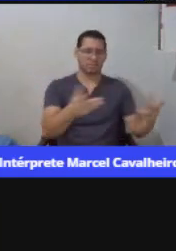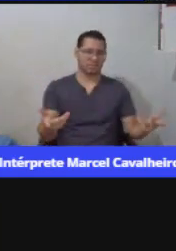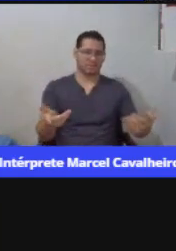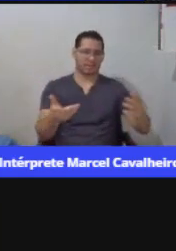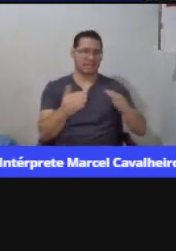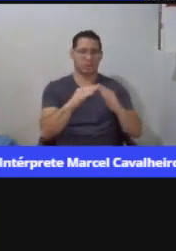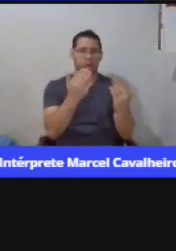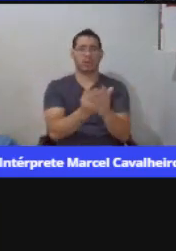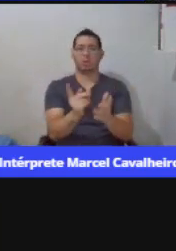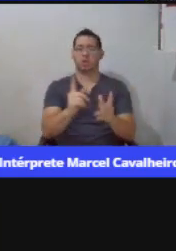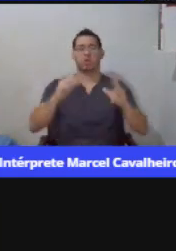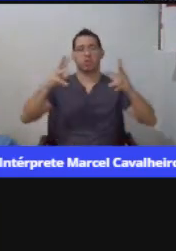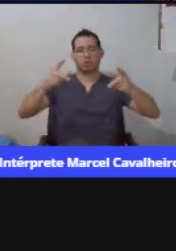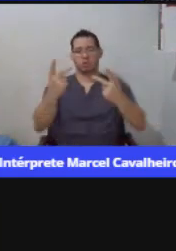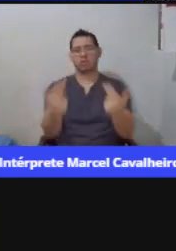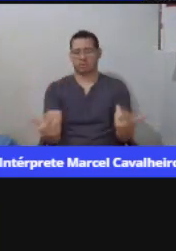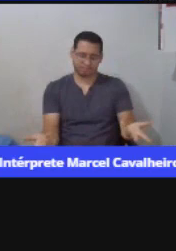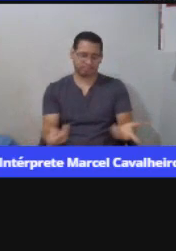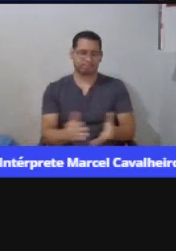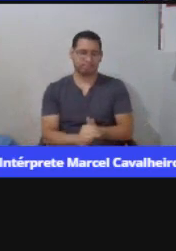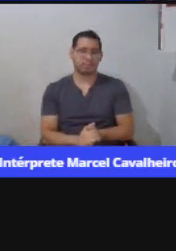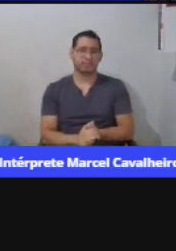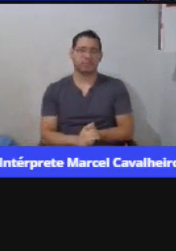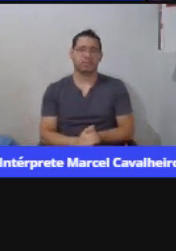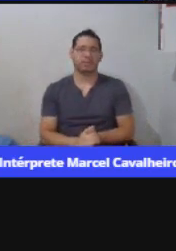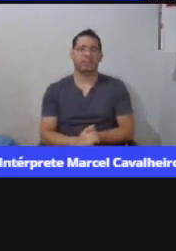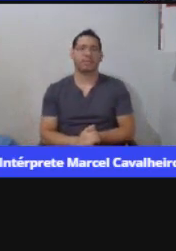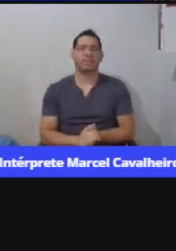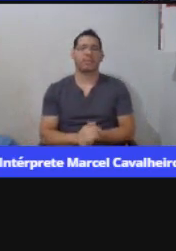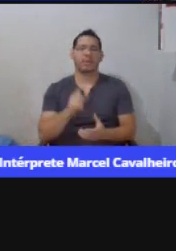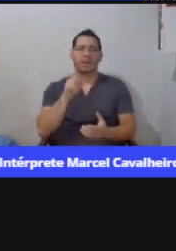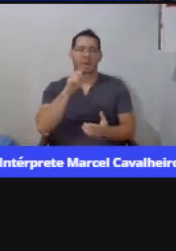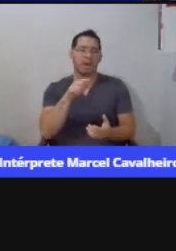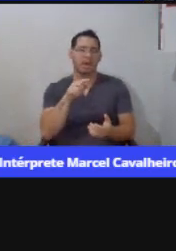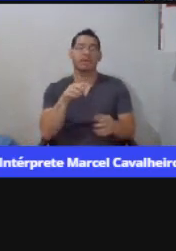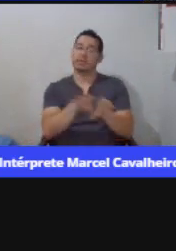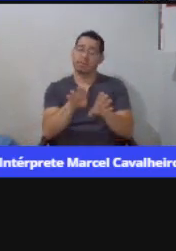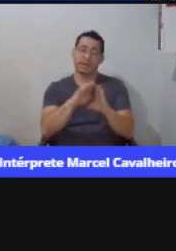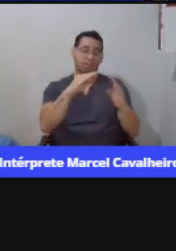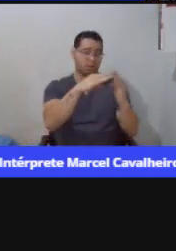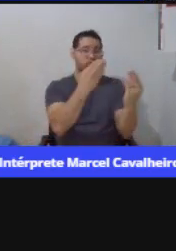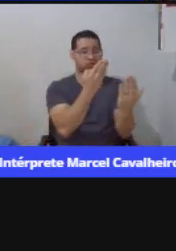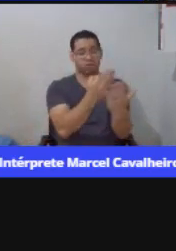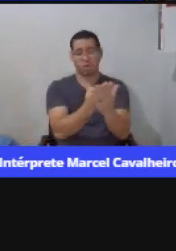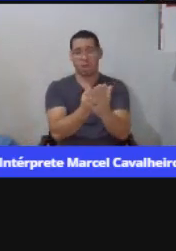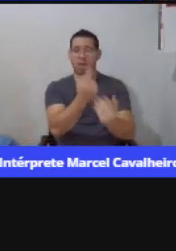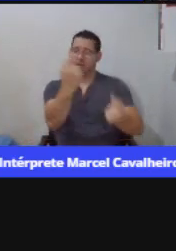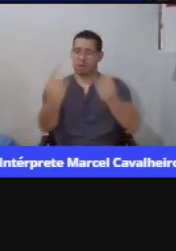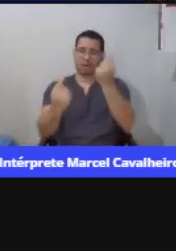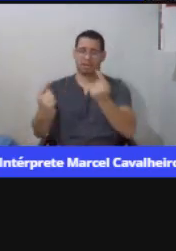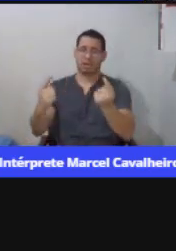então, esse resultado ele também ele vai ser diferente dependendo de cada realidade.